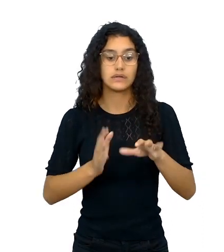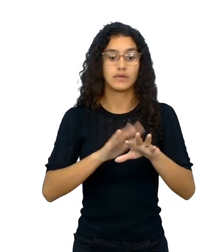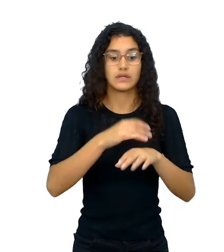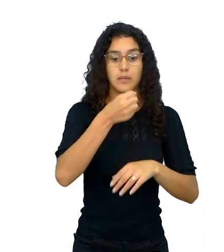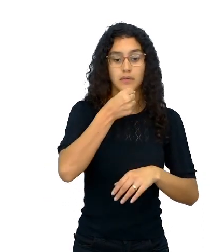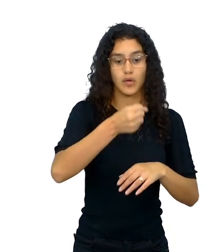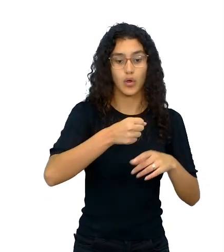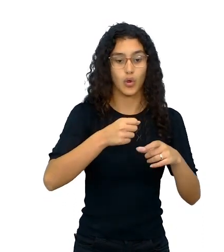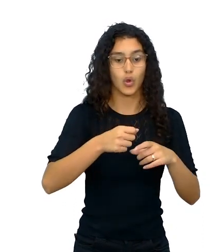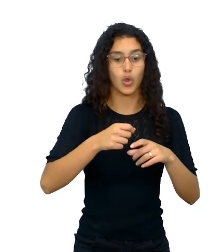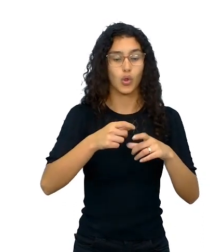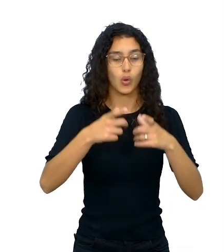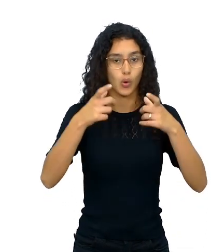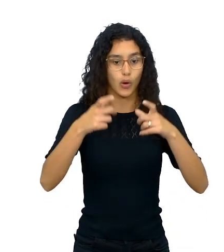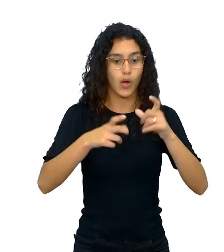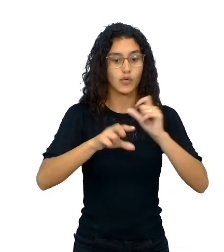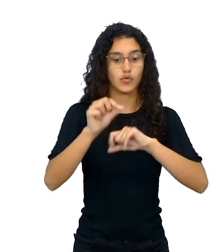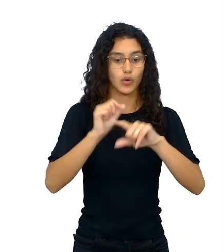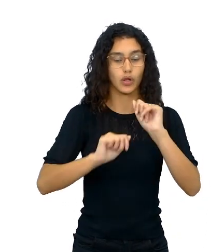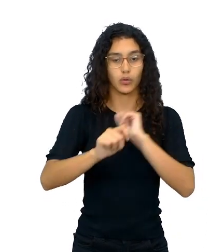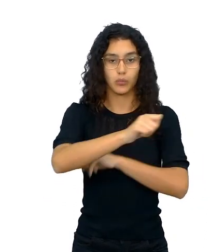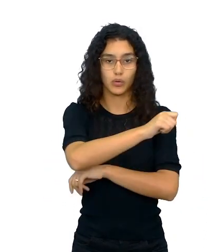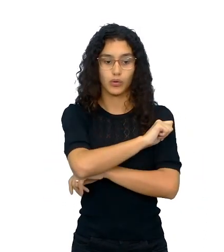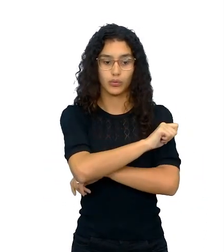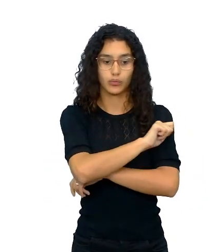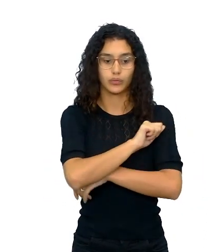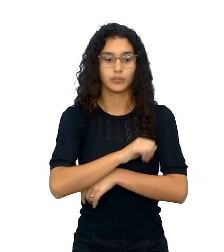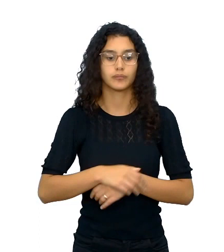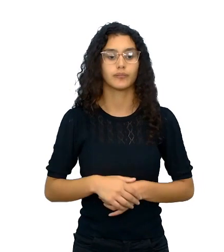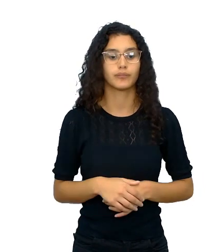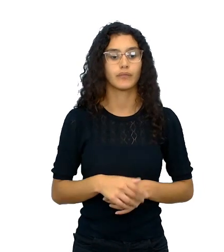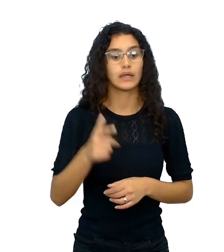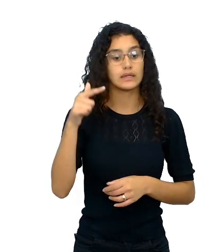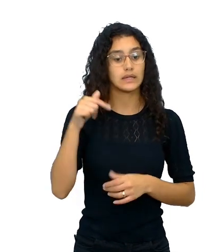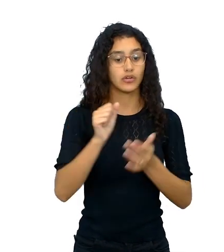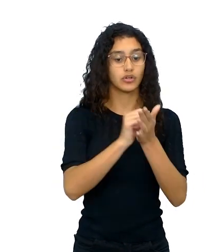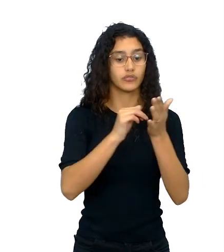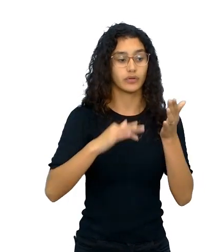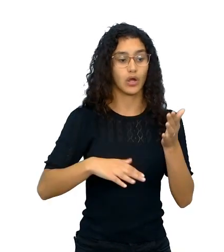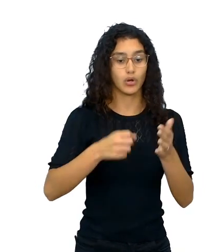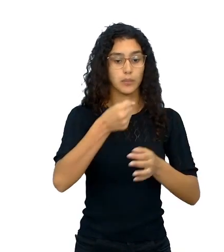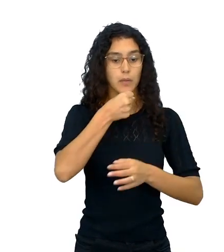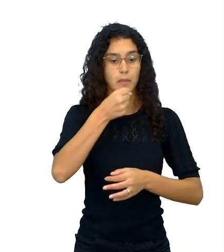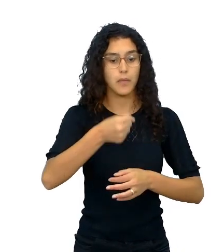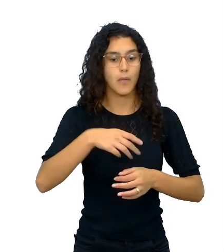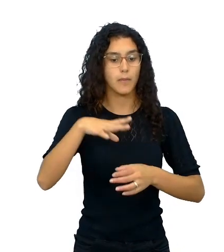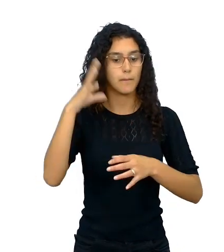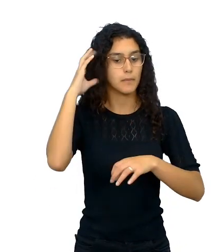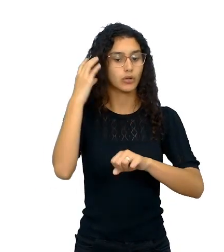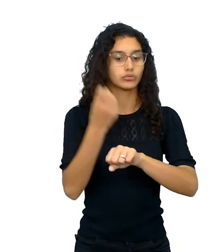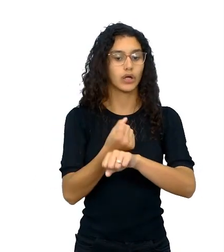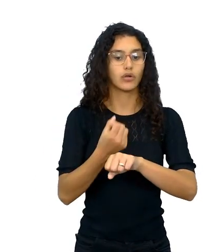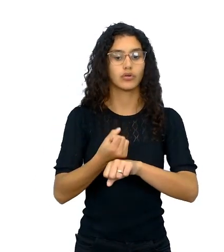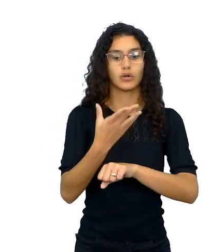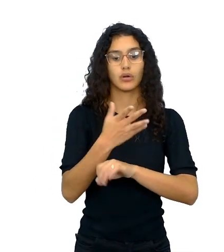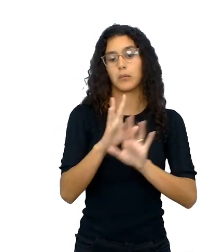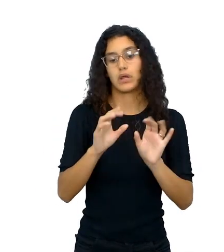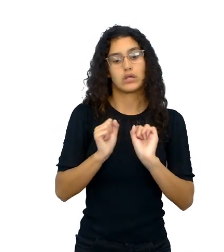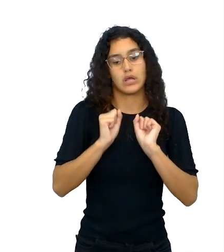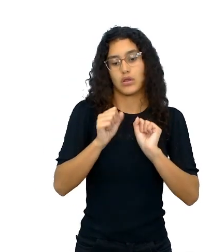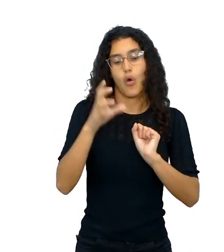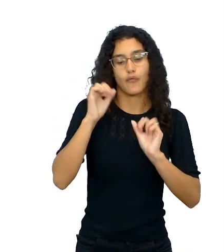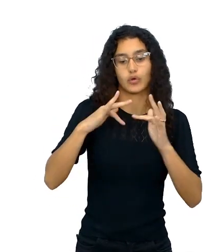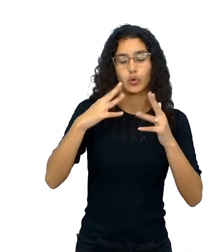das gravações em ambientes escolhidos pelos alunos, fruição da atividade com audições do podcasts. Não